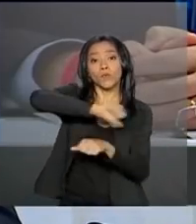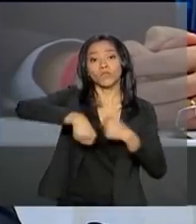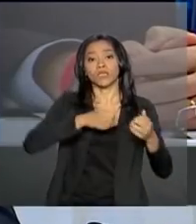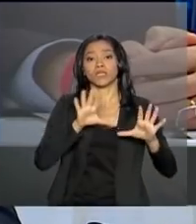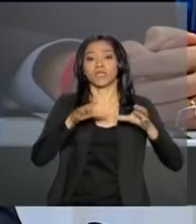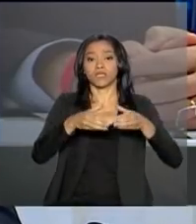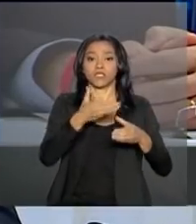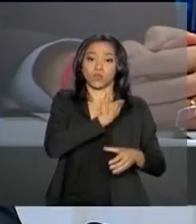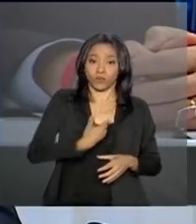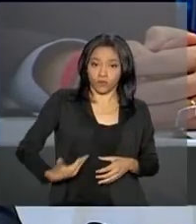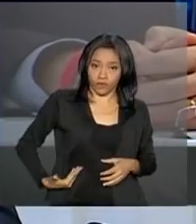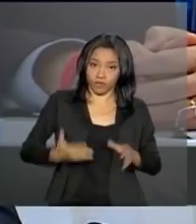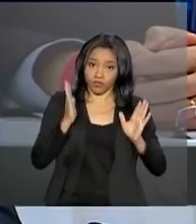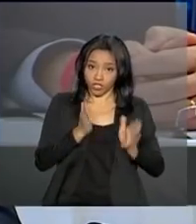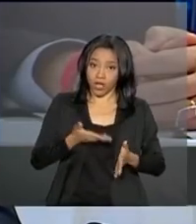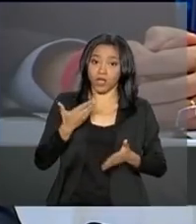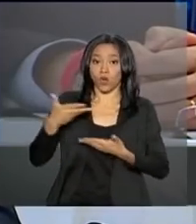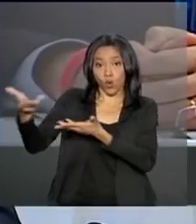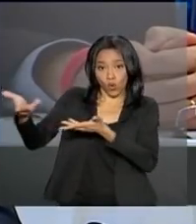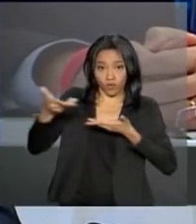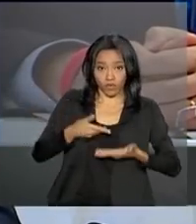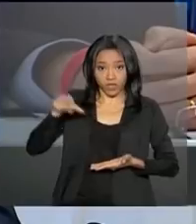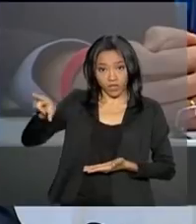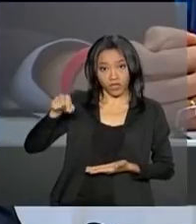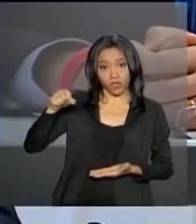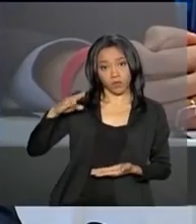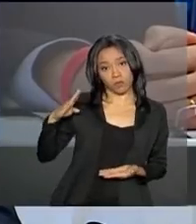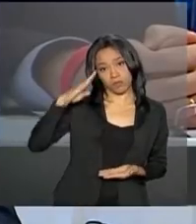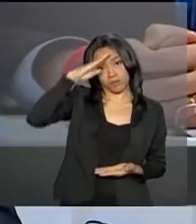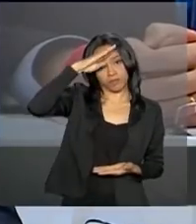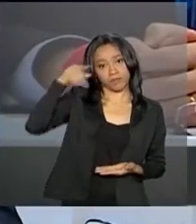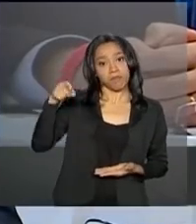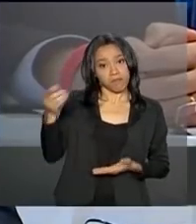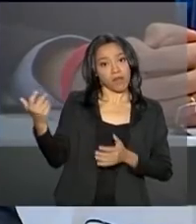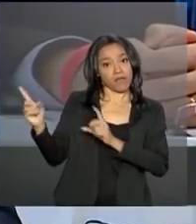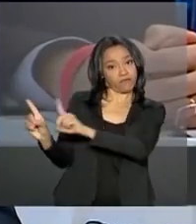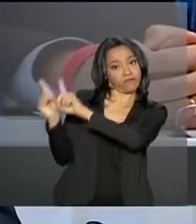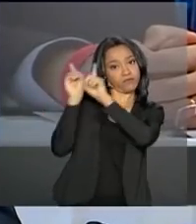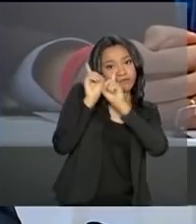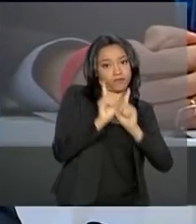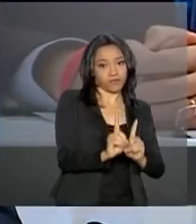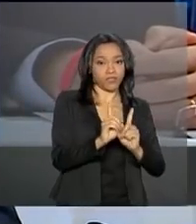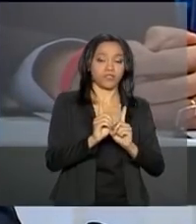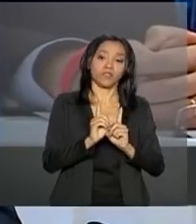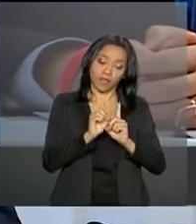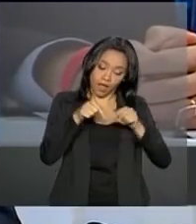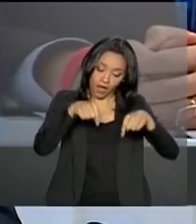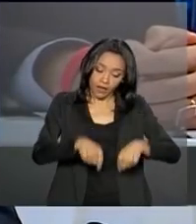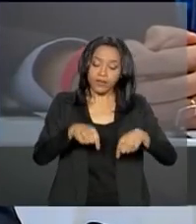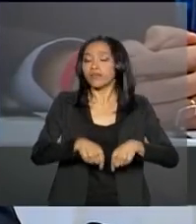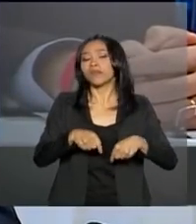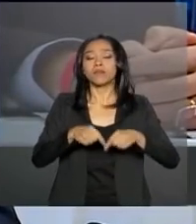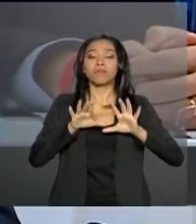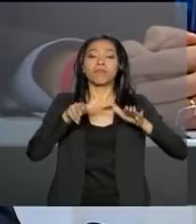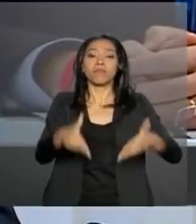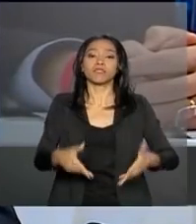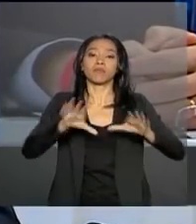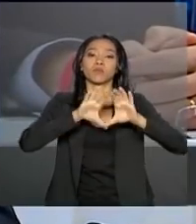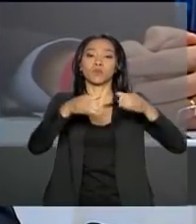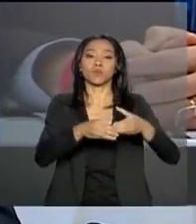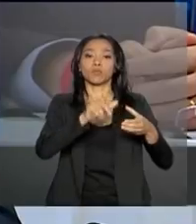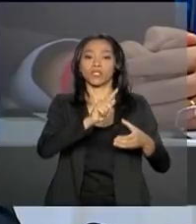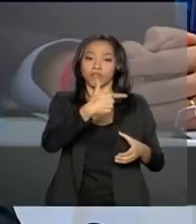convidei o presidente eleito jair bolsonaro a ver comigo a buenos aires para a cúpula do g20 e para